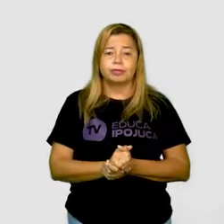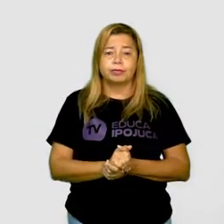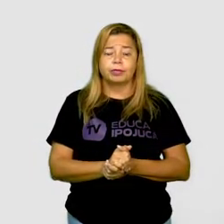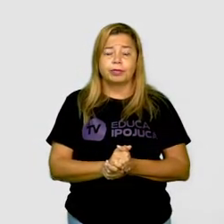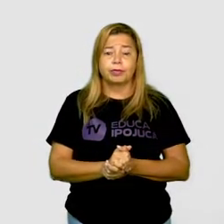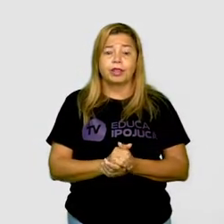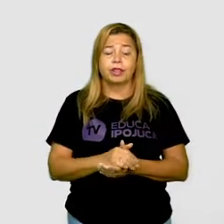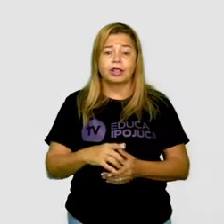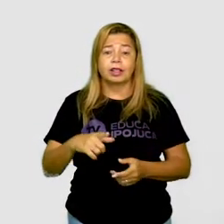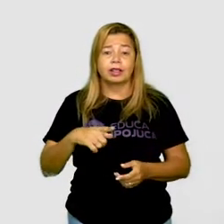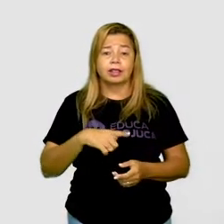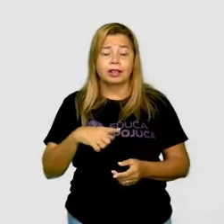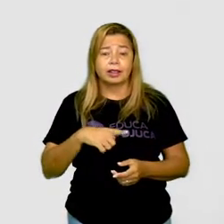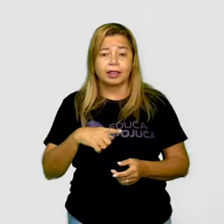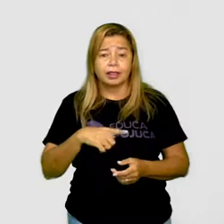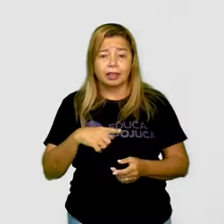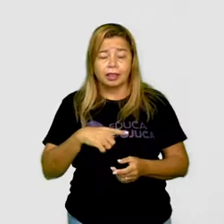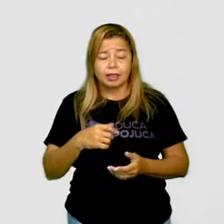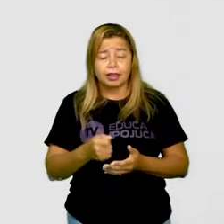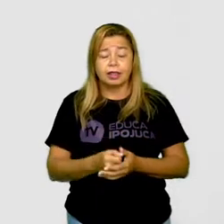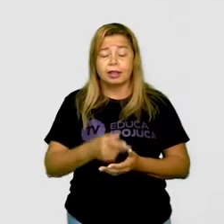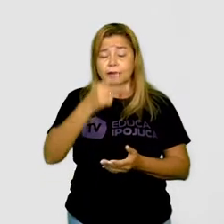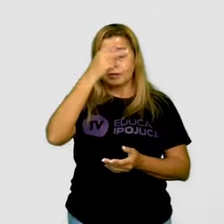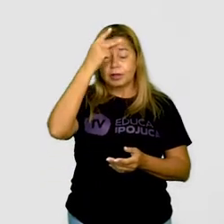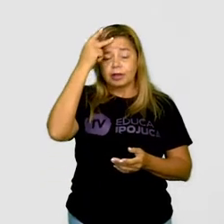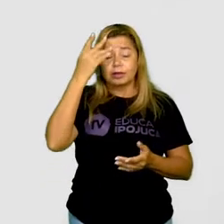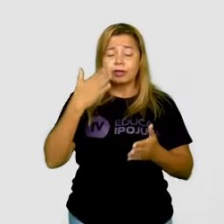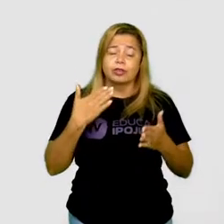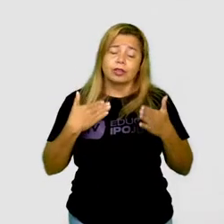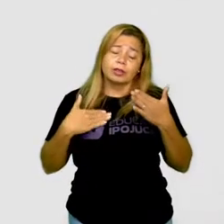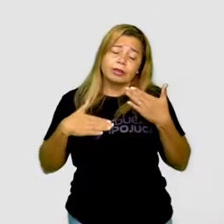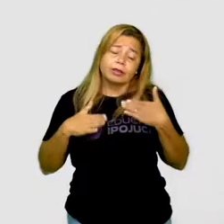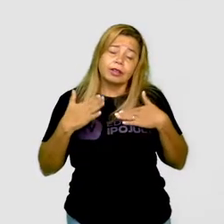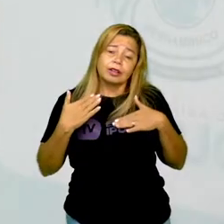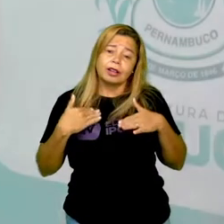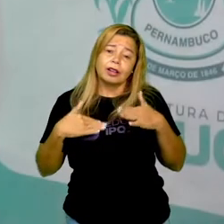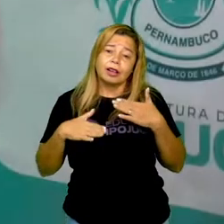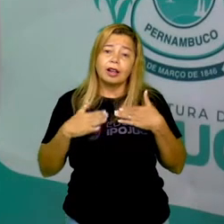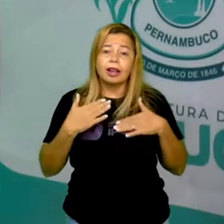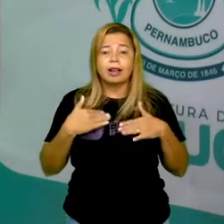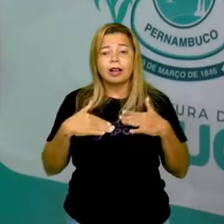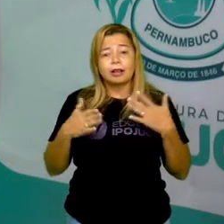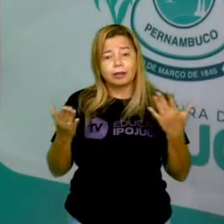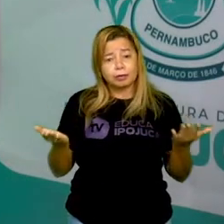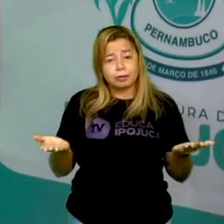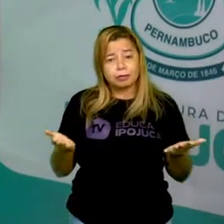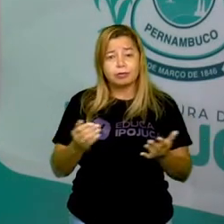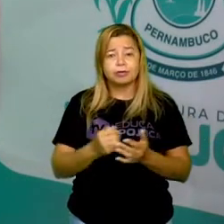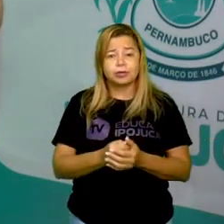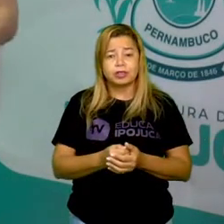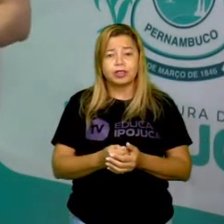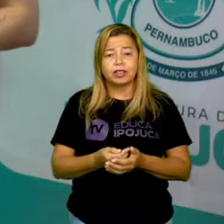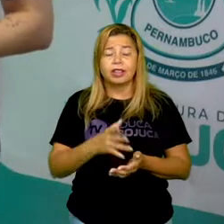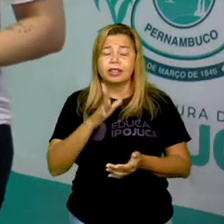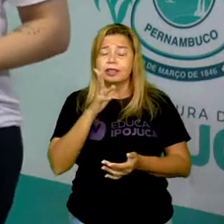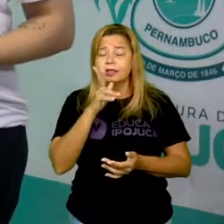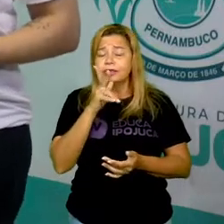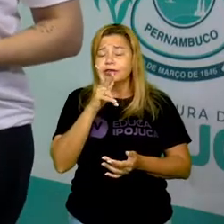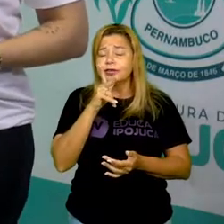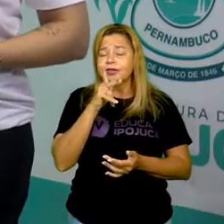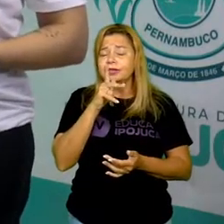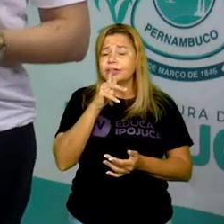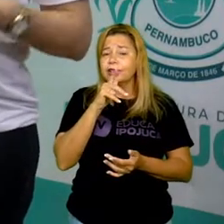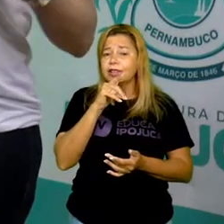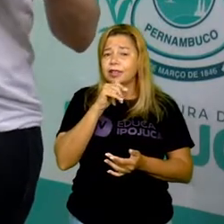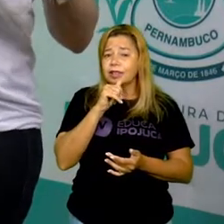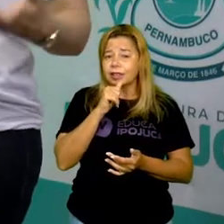temos humanos que são assim, são mais tranquilos, mais calmos, mais quietos, mais lentos, se